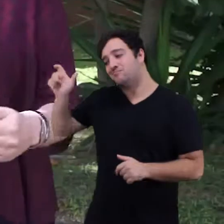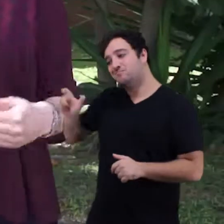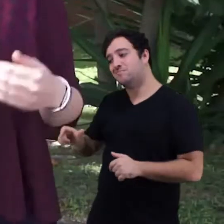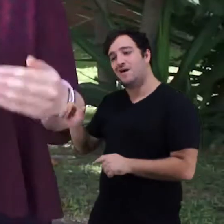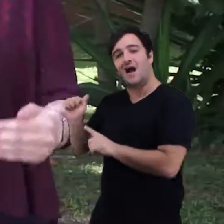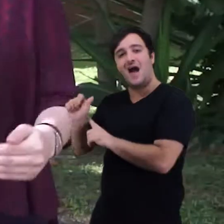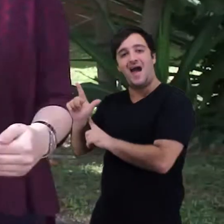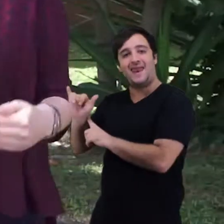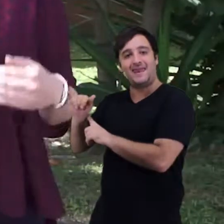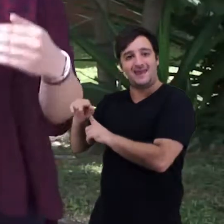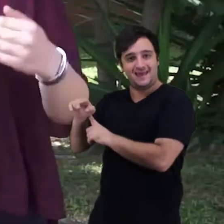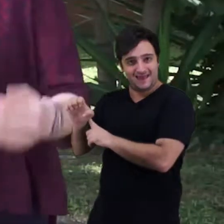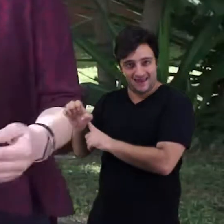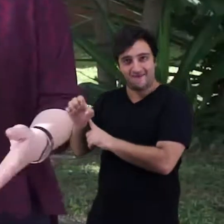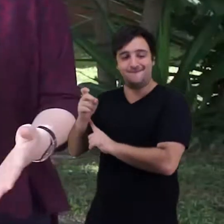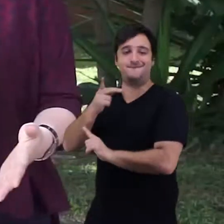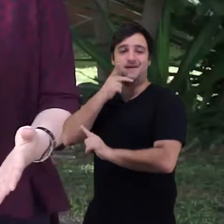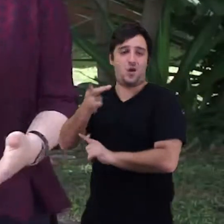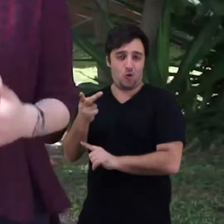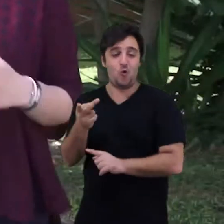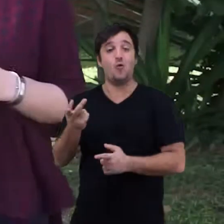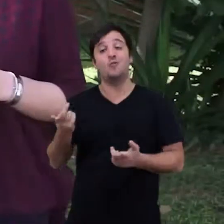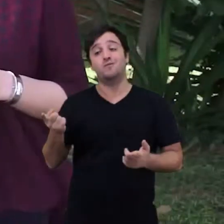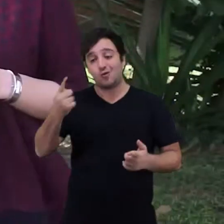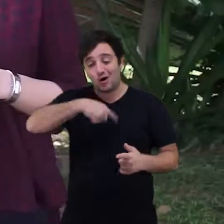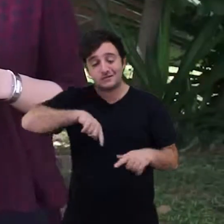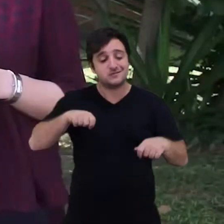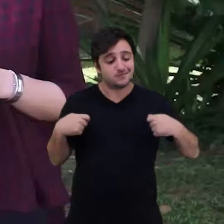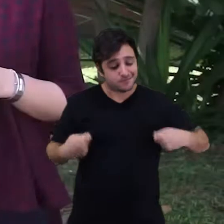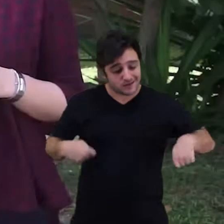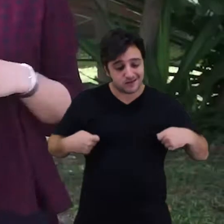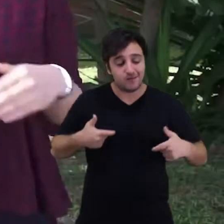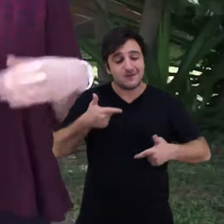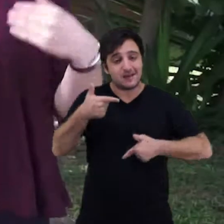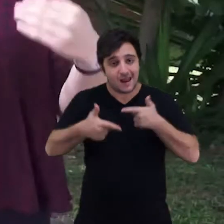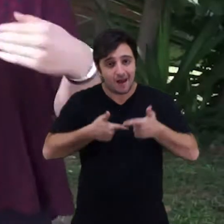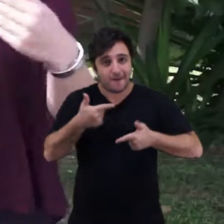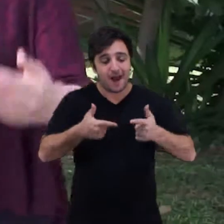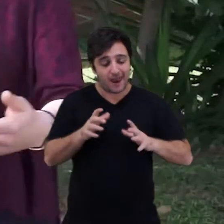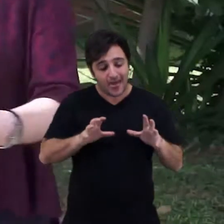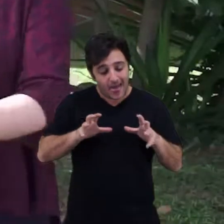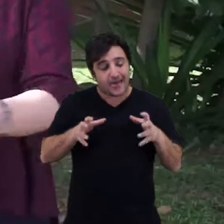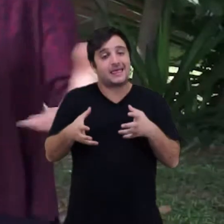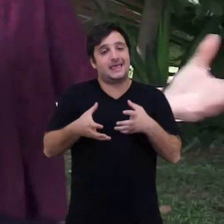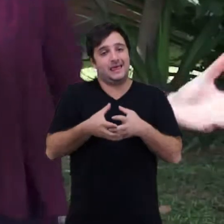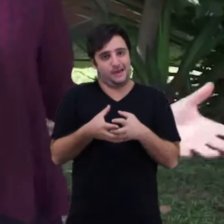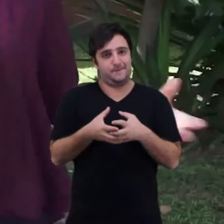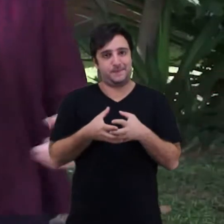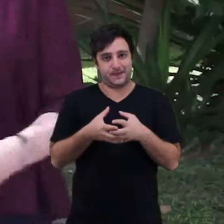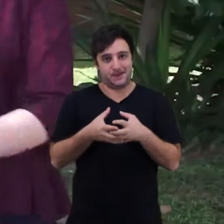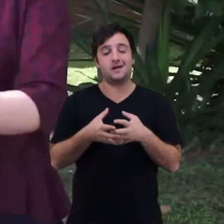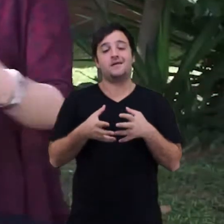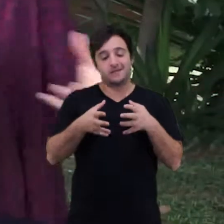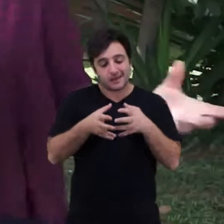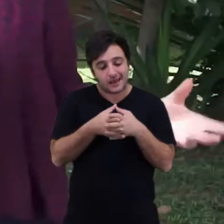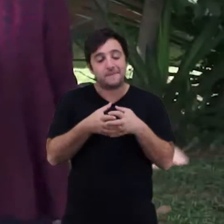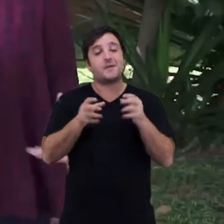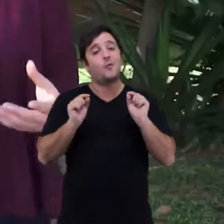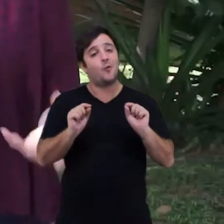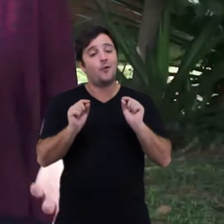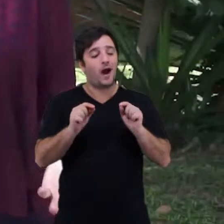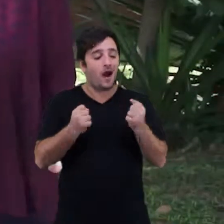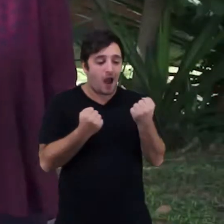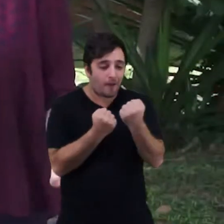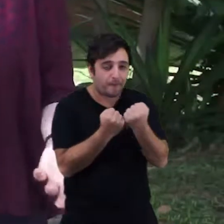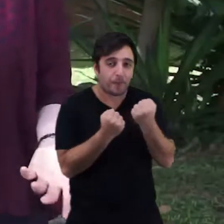em rede, em equipe, um trabalho interdisciplinar, nos faz depender mais ainda desses outros trabalhos, de um